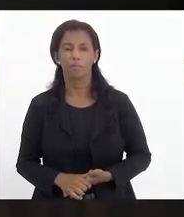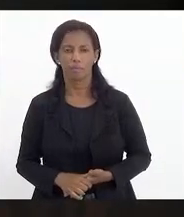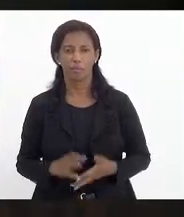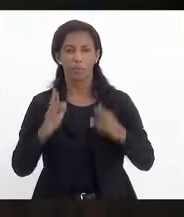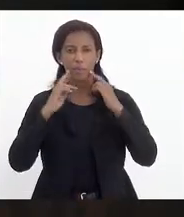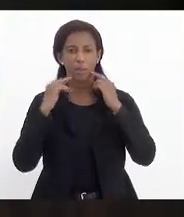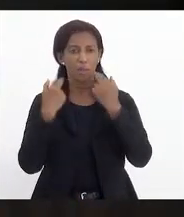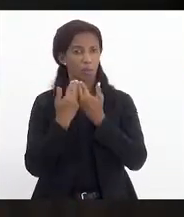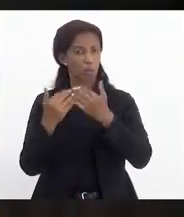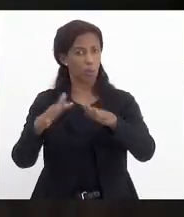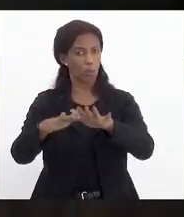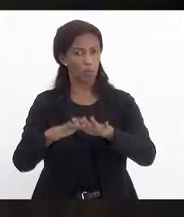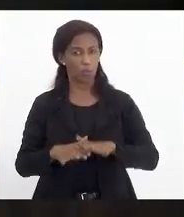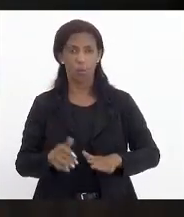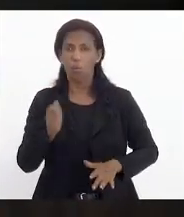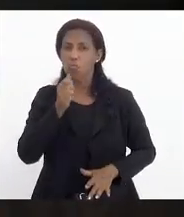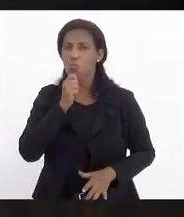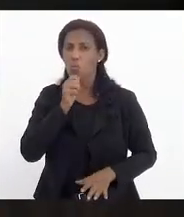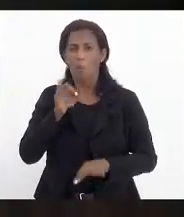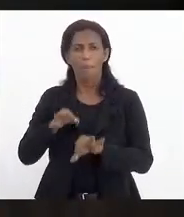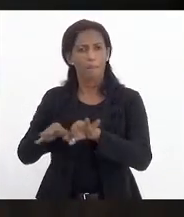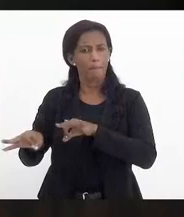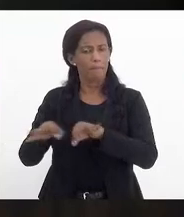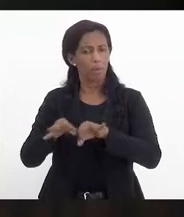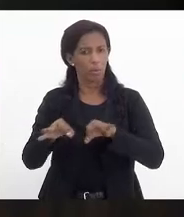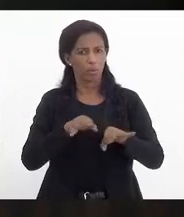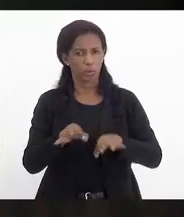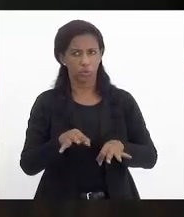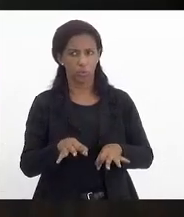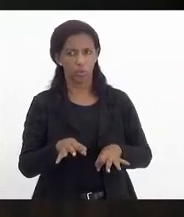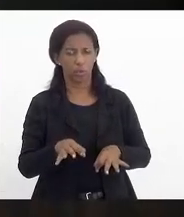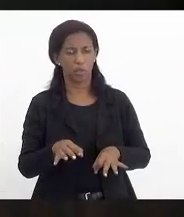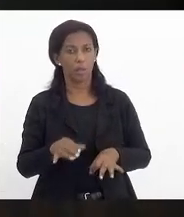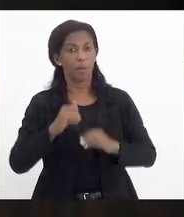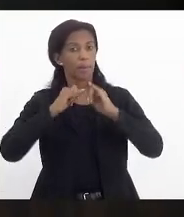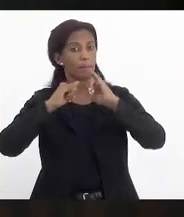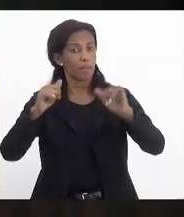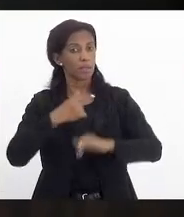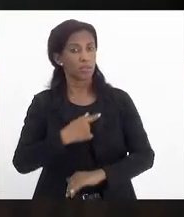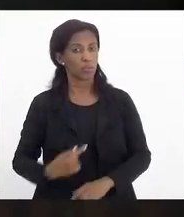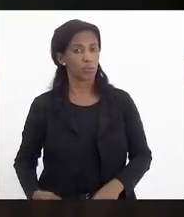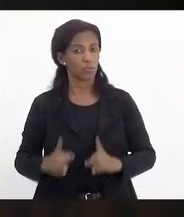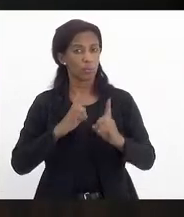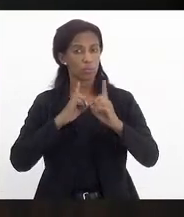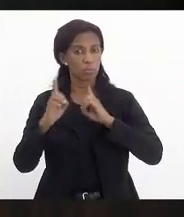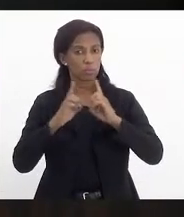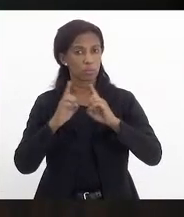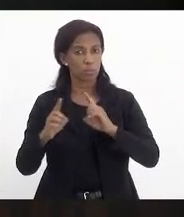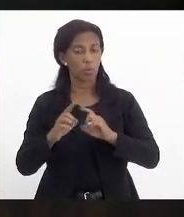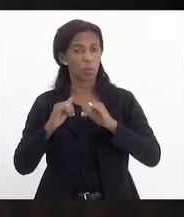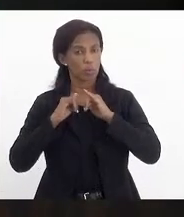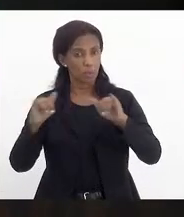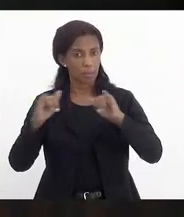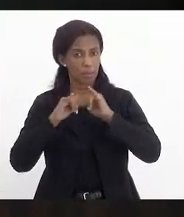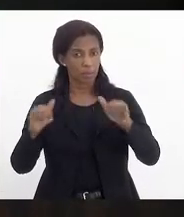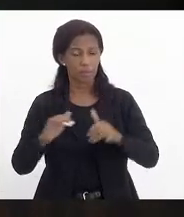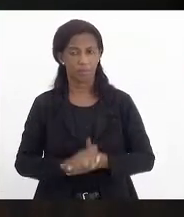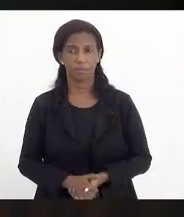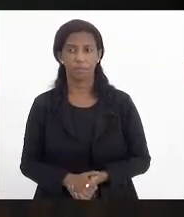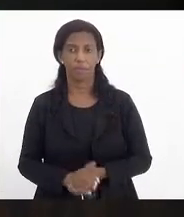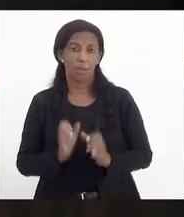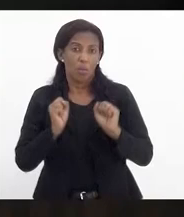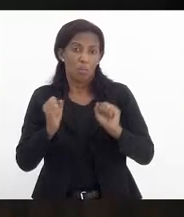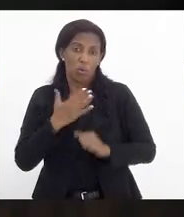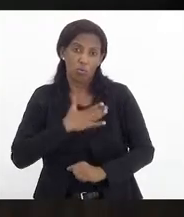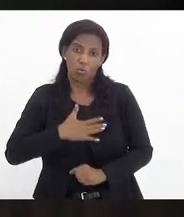Então, não terá nenhum projeto nessa casa, mensagem do governo que foi tão debatida quanto essas mensagens. Pode não agradar